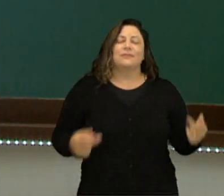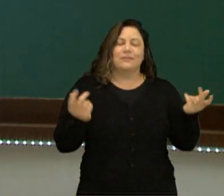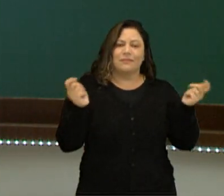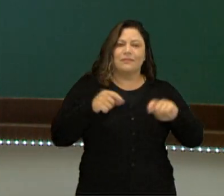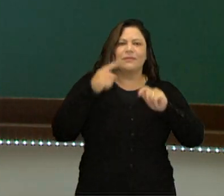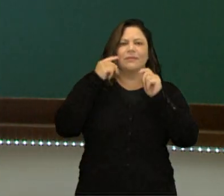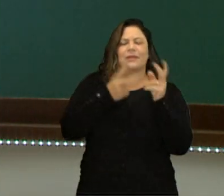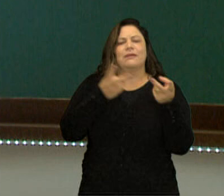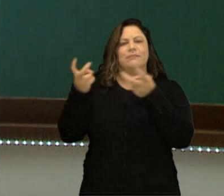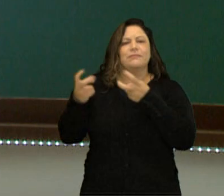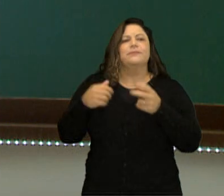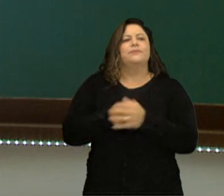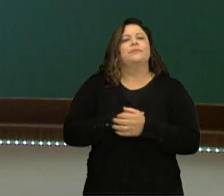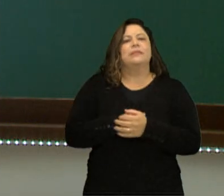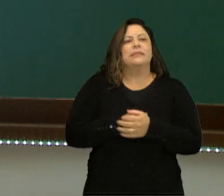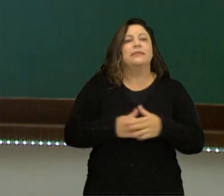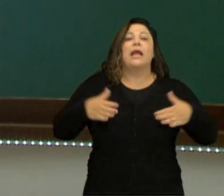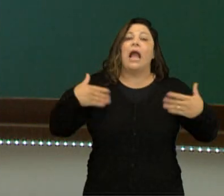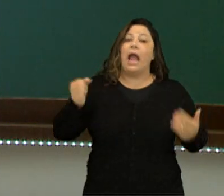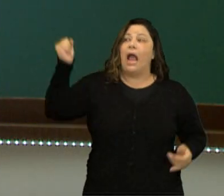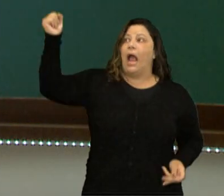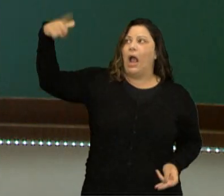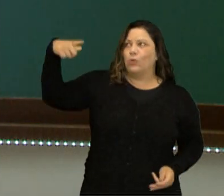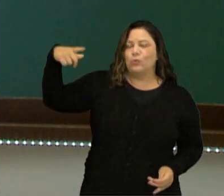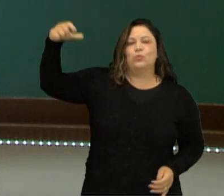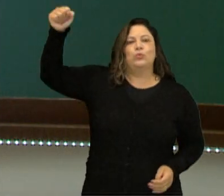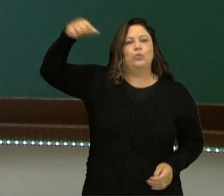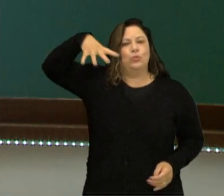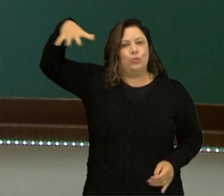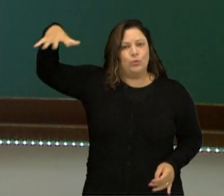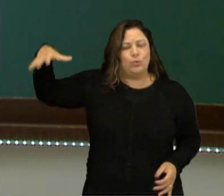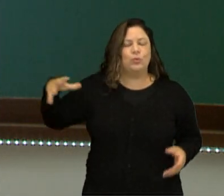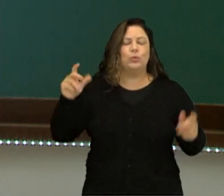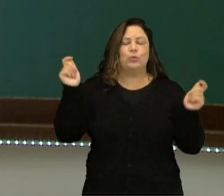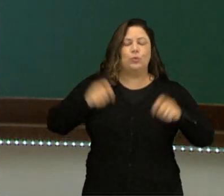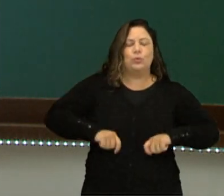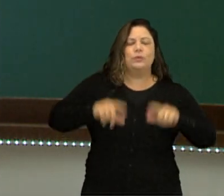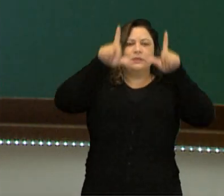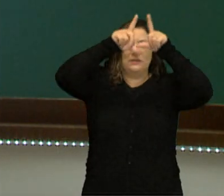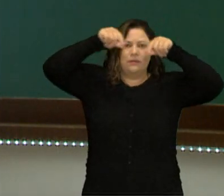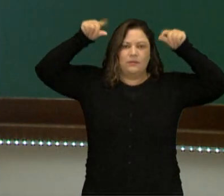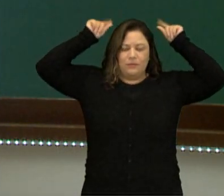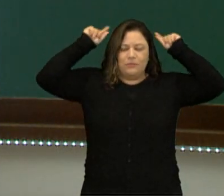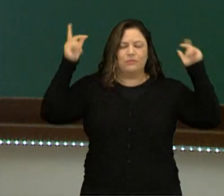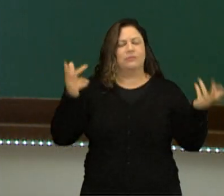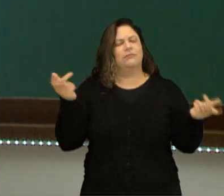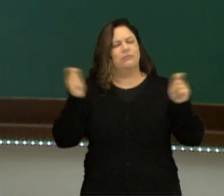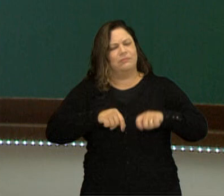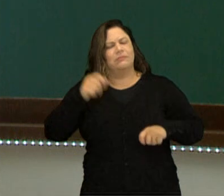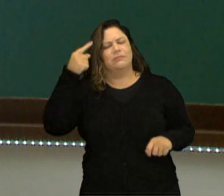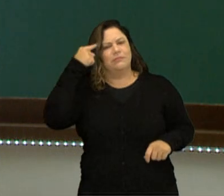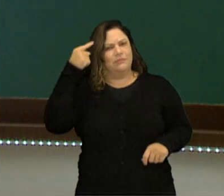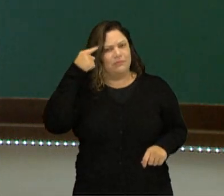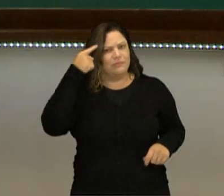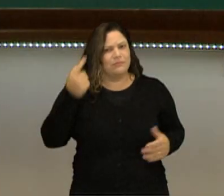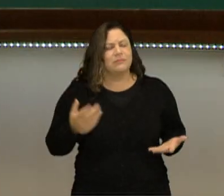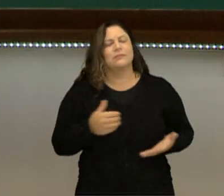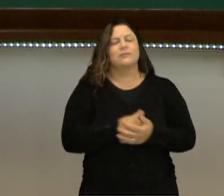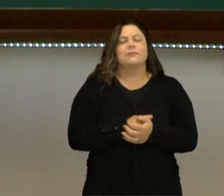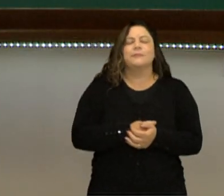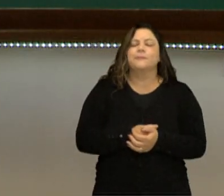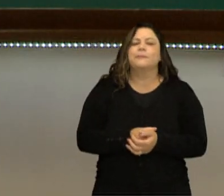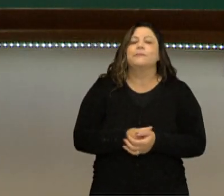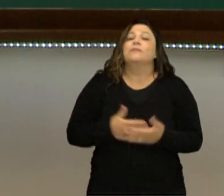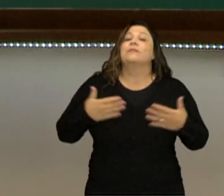Pessoal, então, veja só, a luz segundo os gregos, vamos pensar, assim, os